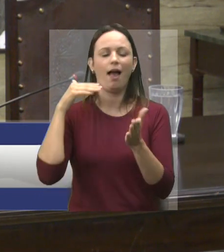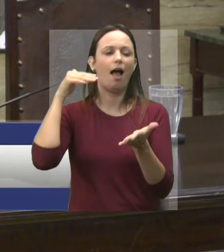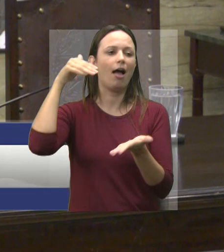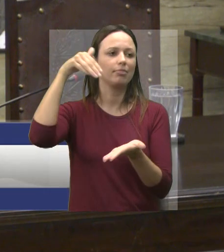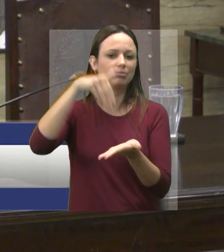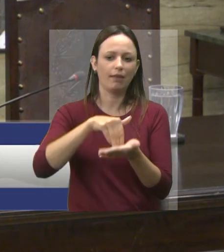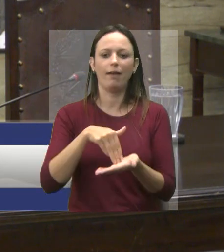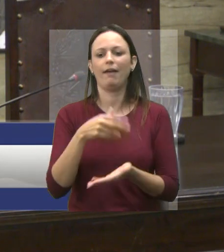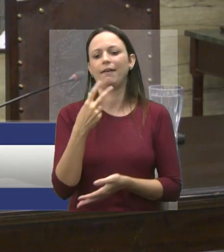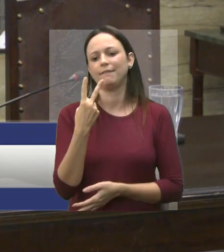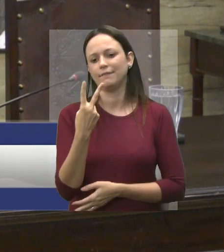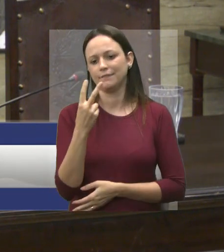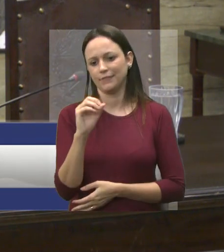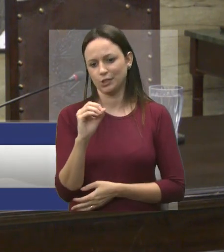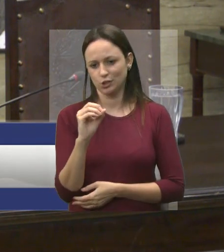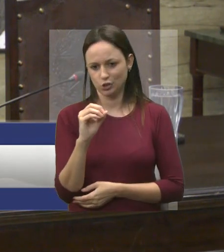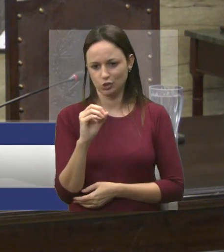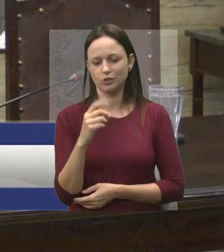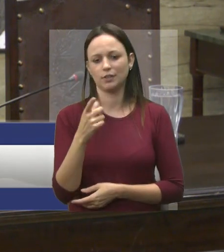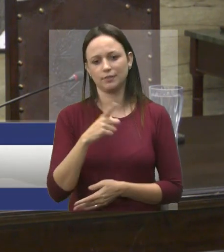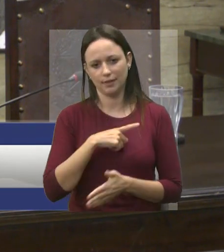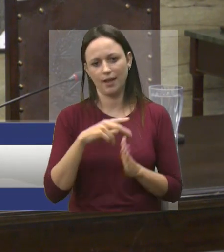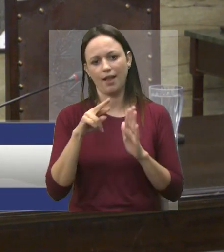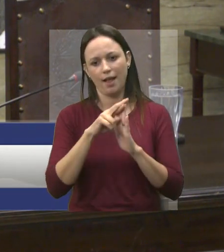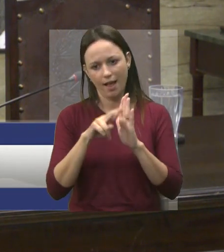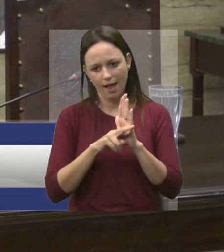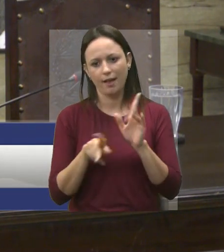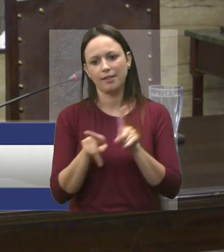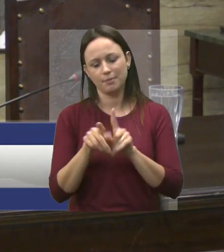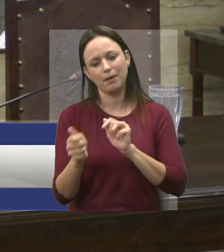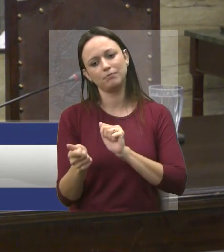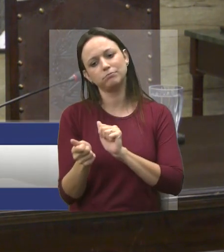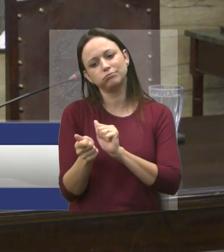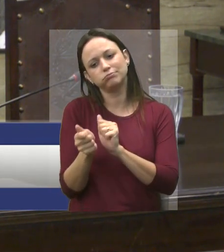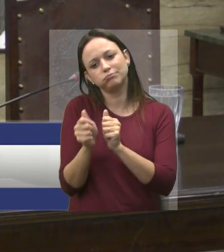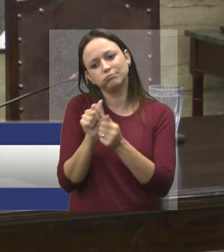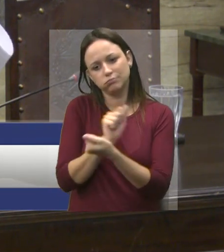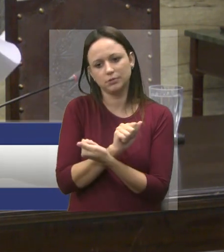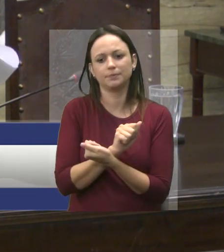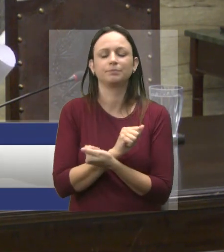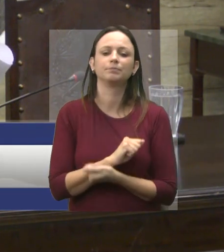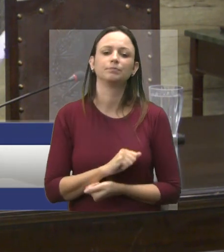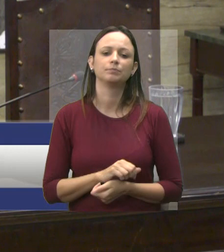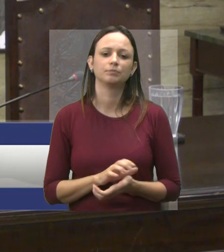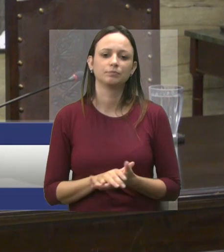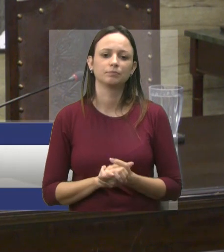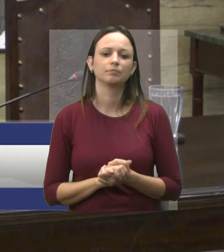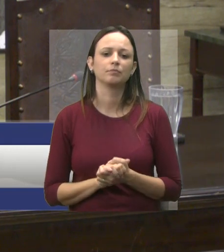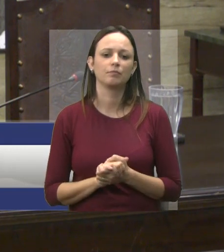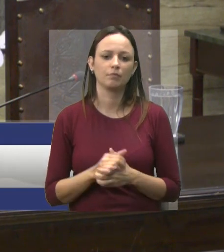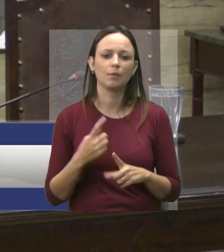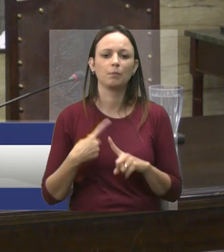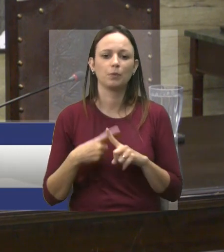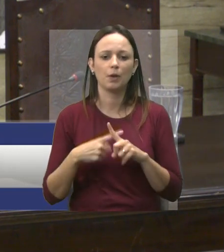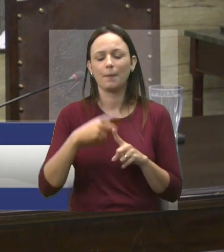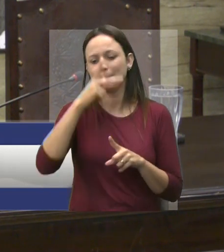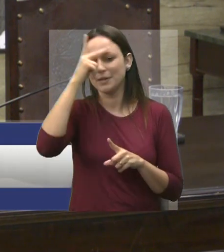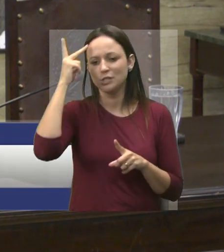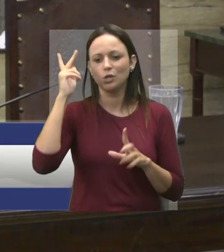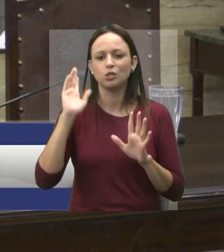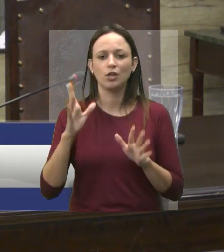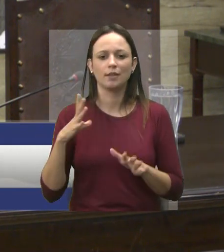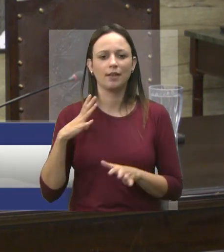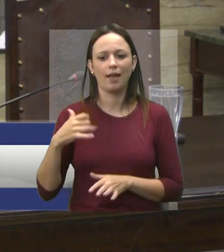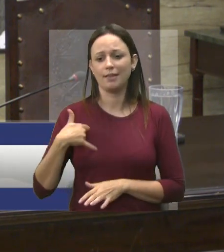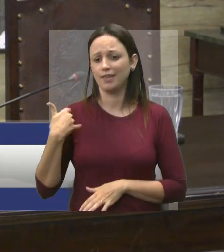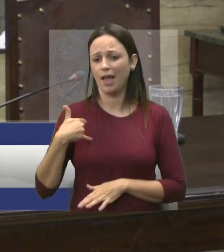existe essa regra de transição também, gravosa também, porque a pessoa já vai estar com uma idade